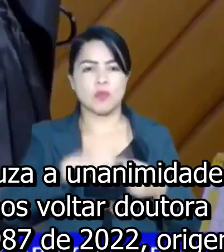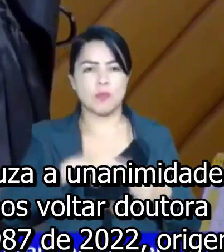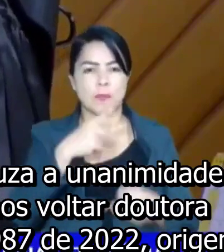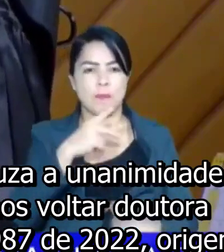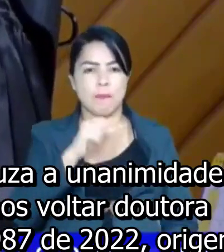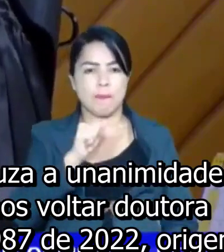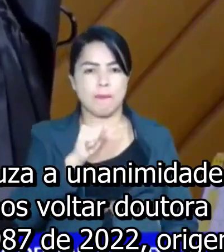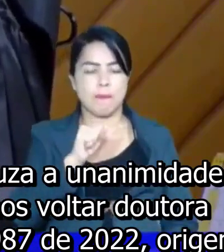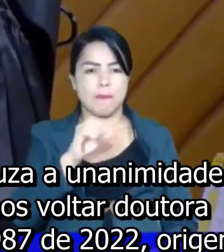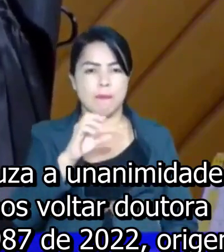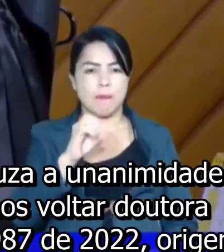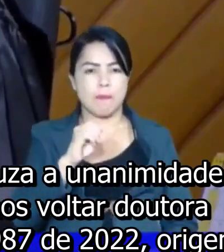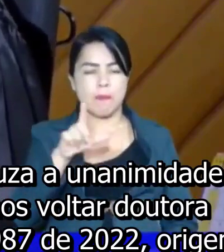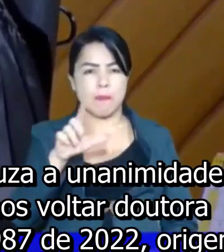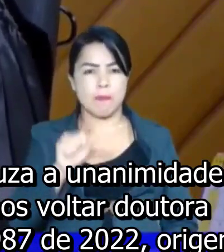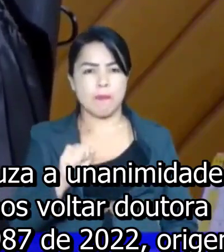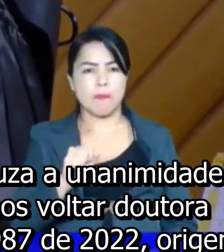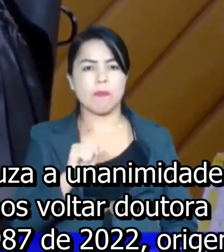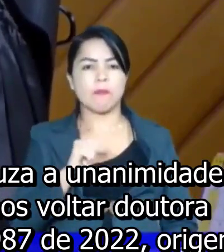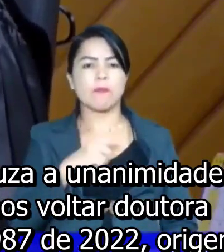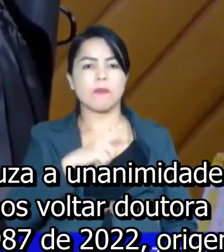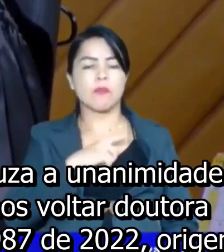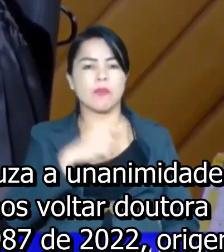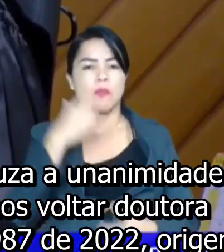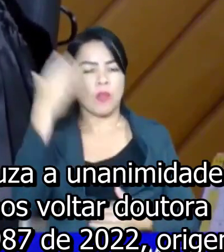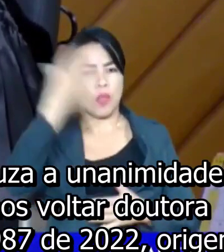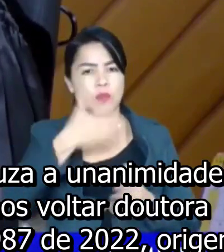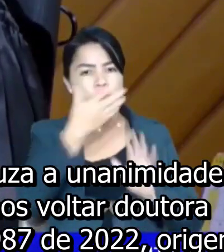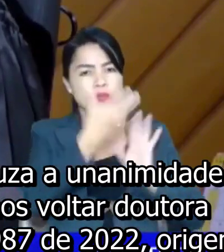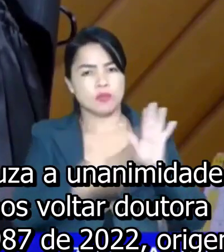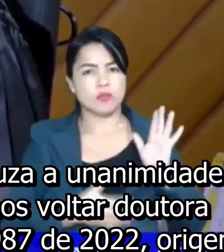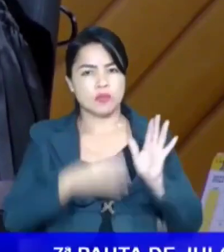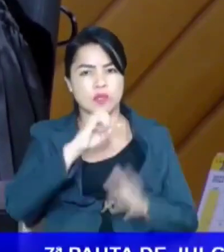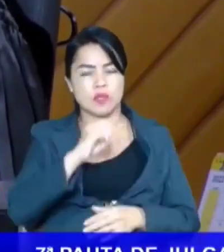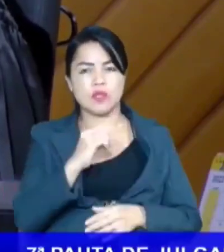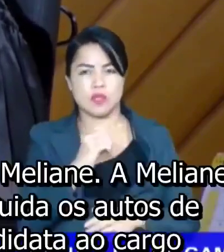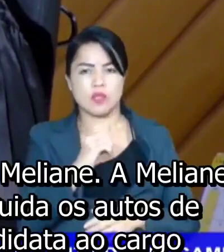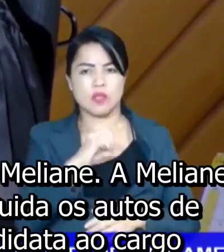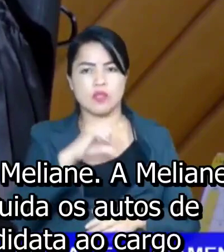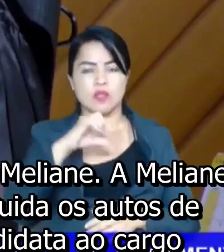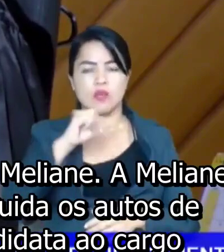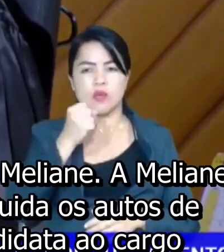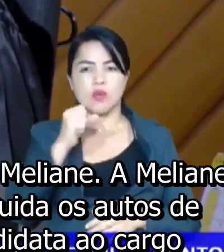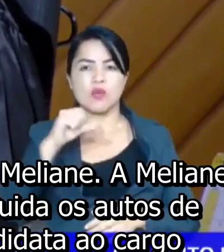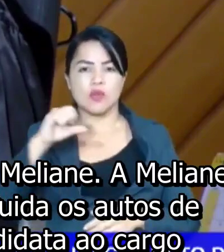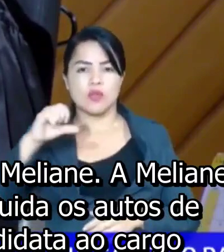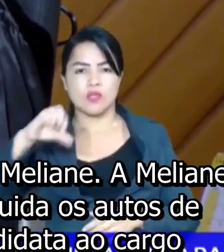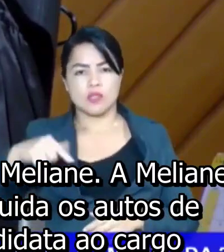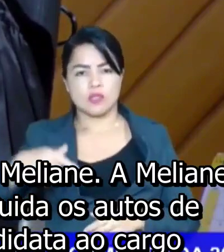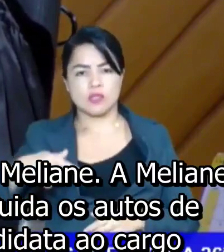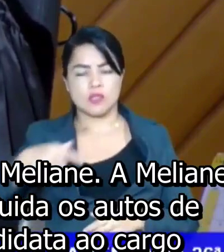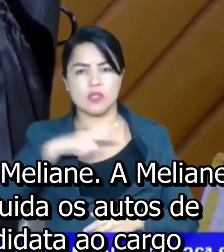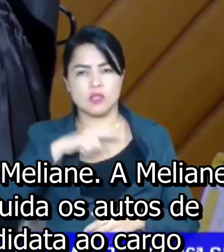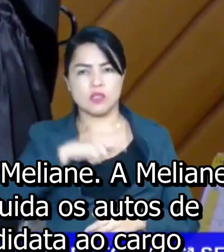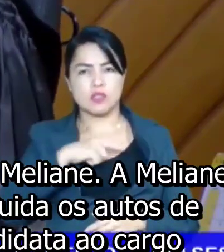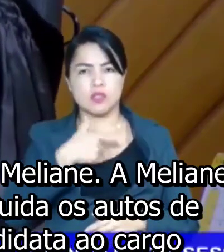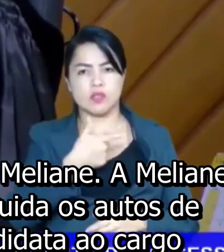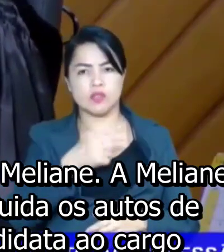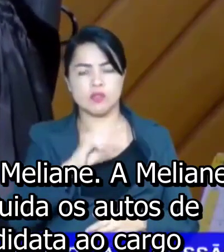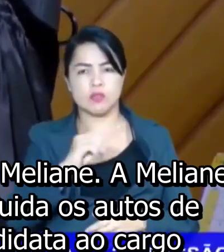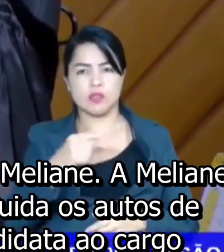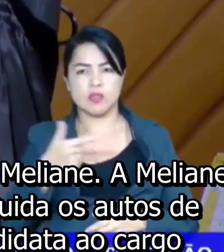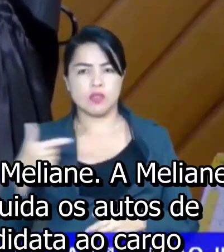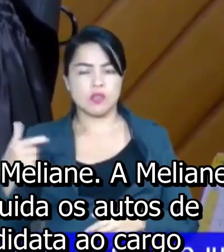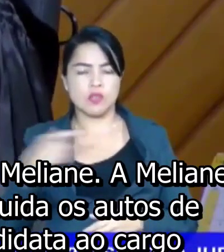item 7 da pauta, prestação de contas eleitorais 0600-987 de 2022, origem Macapá. A interessada neste caso, doutora Paola, é